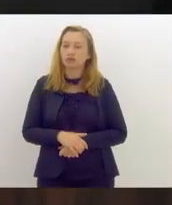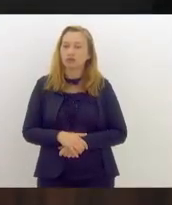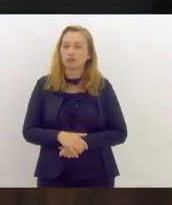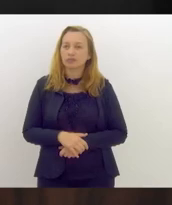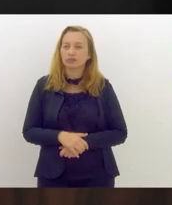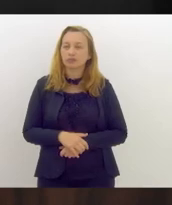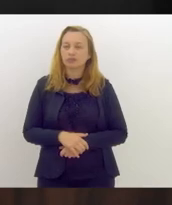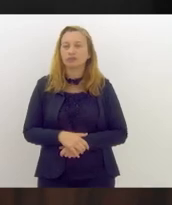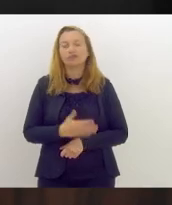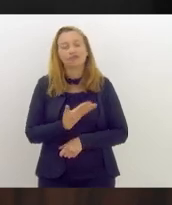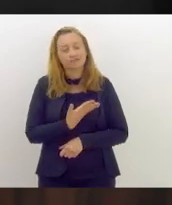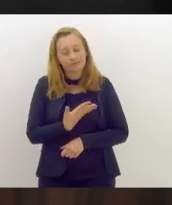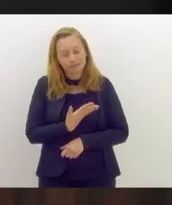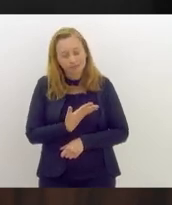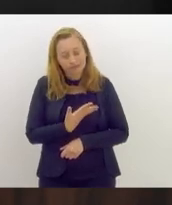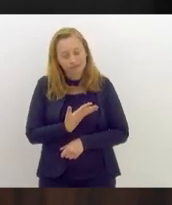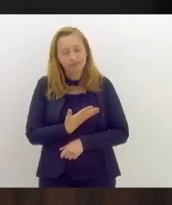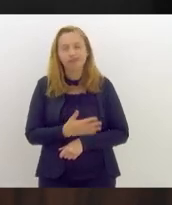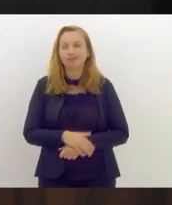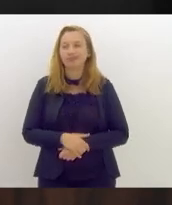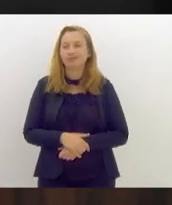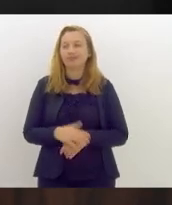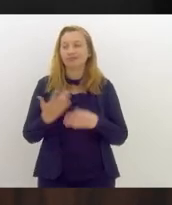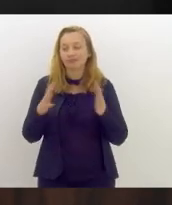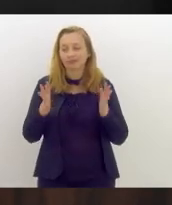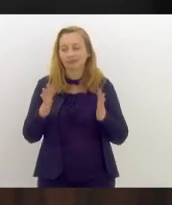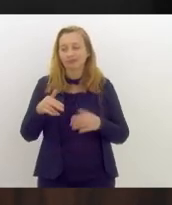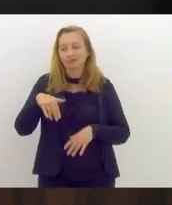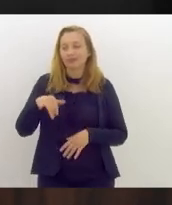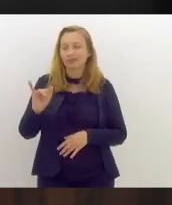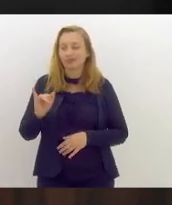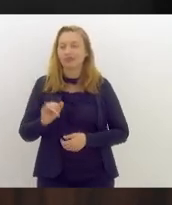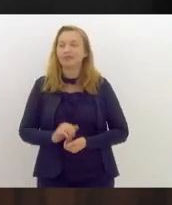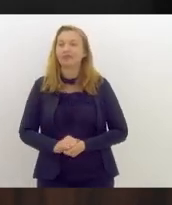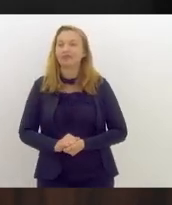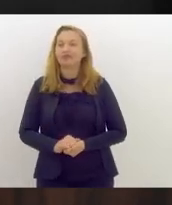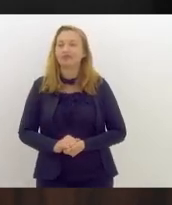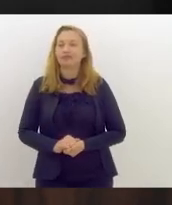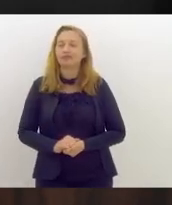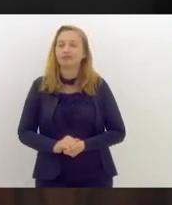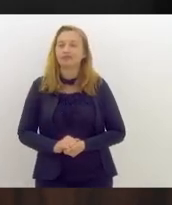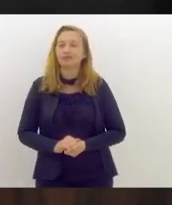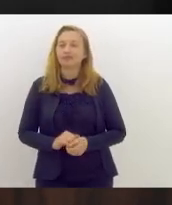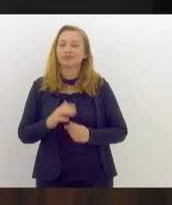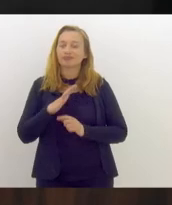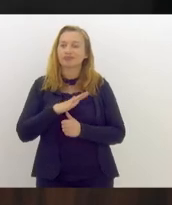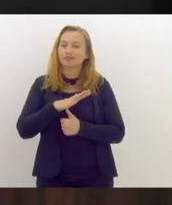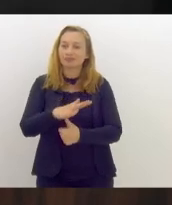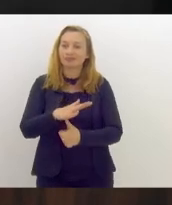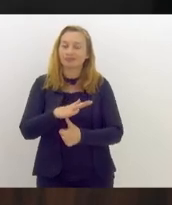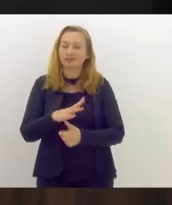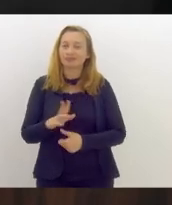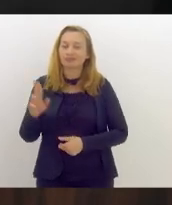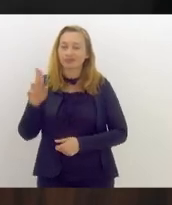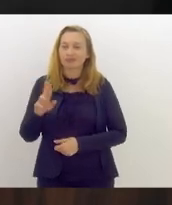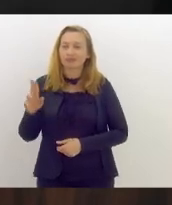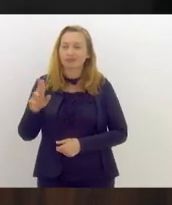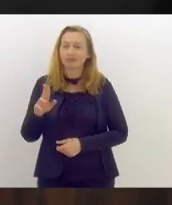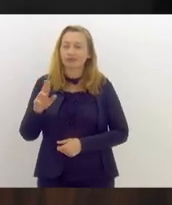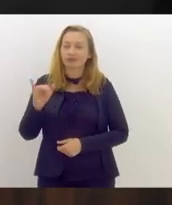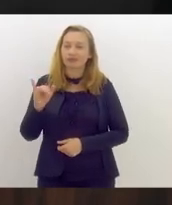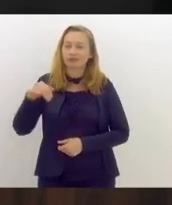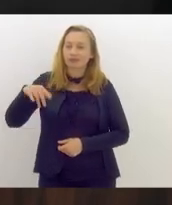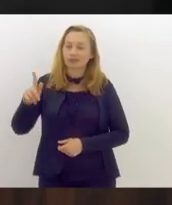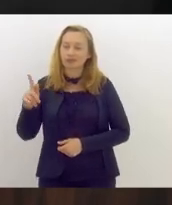seu amigo querido Nova Iguaçu eis reitor da nossa unig fazer aqui